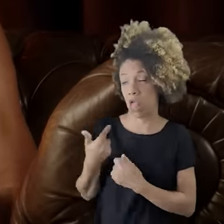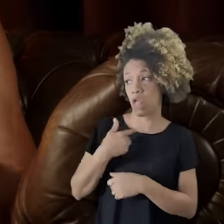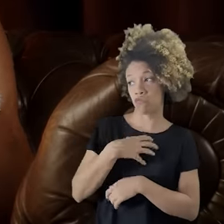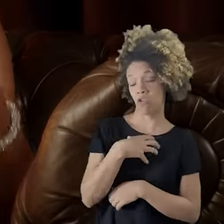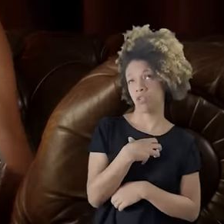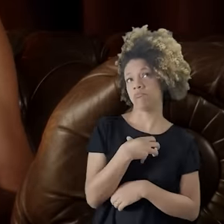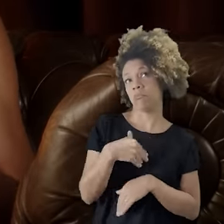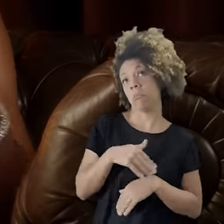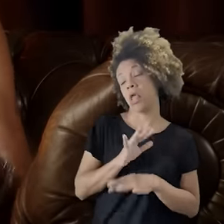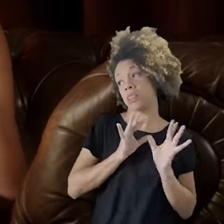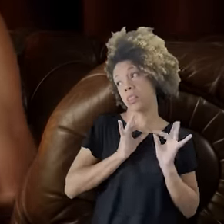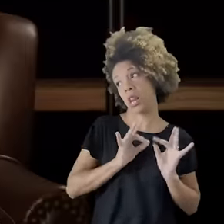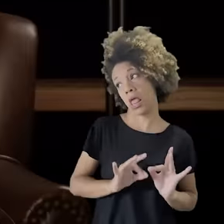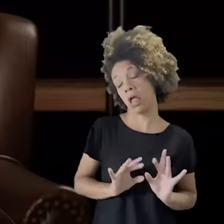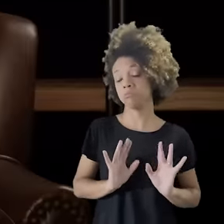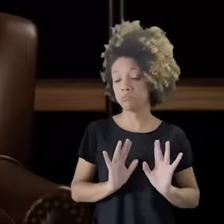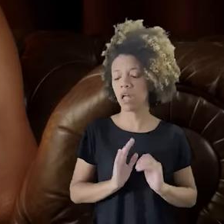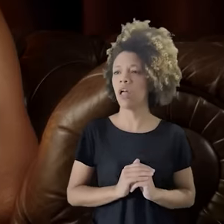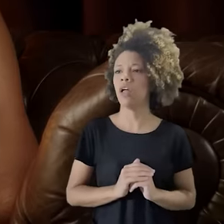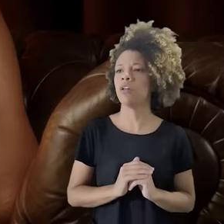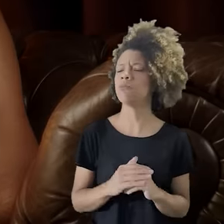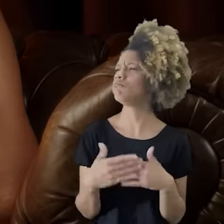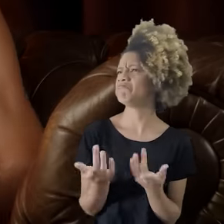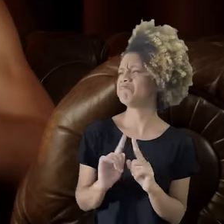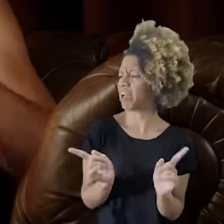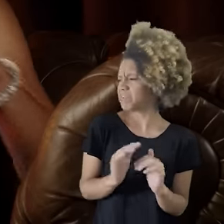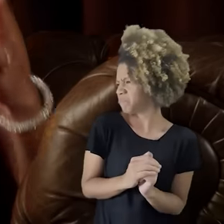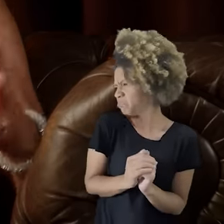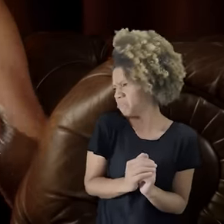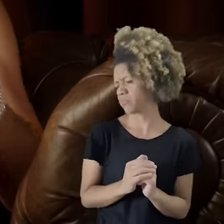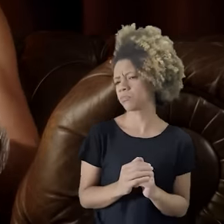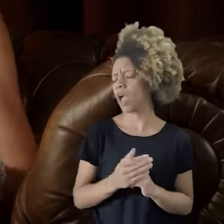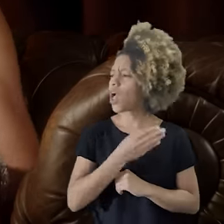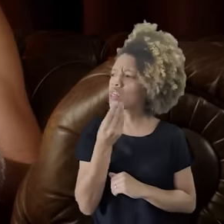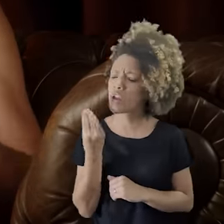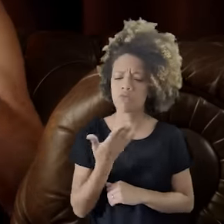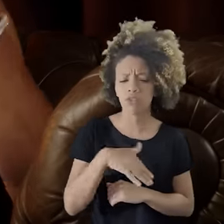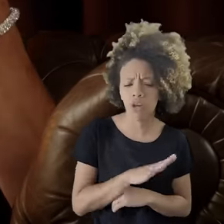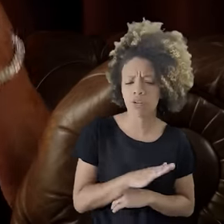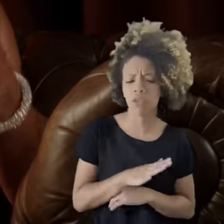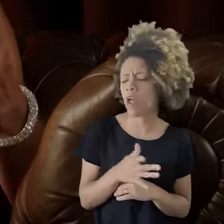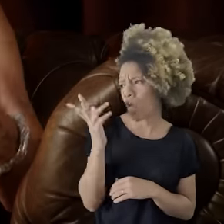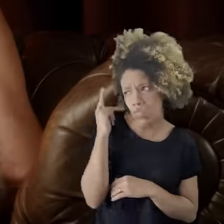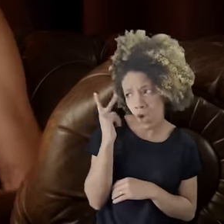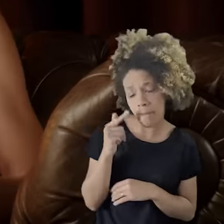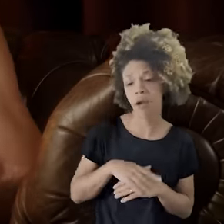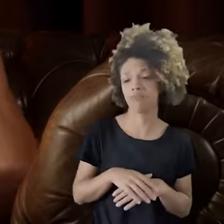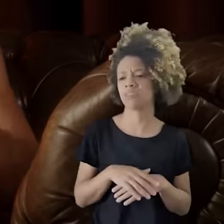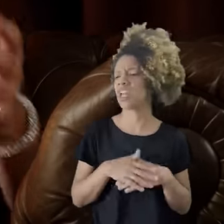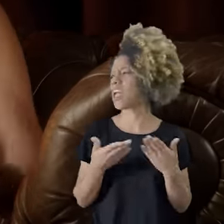tinha aquele meu jeito mais delicado tal né e mas entre adolescente aquilo ali era normal